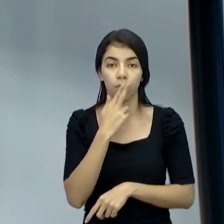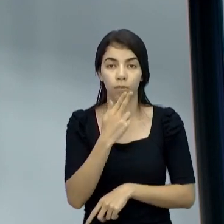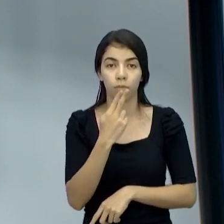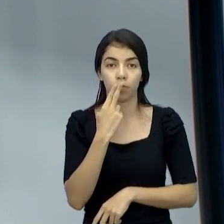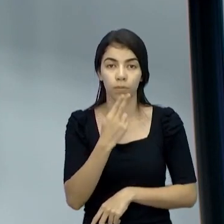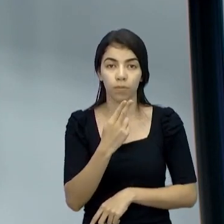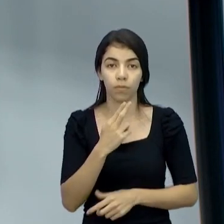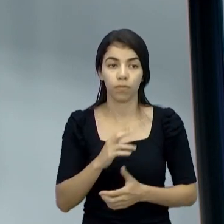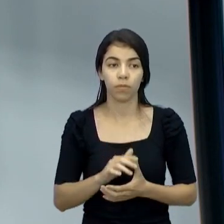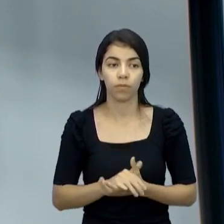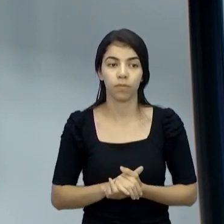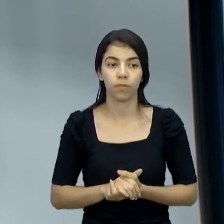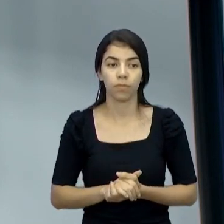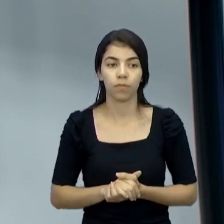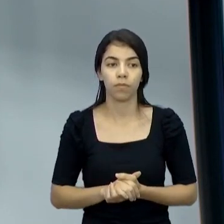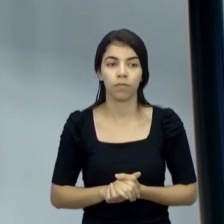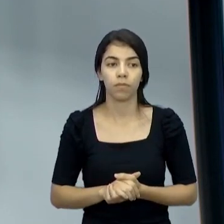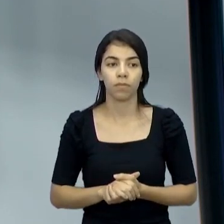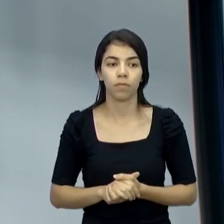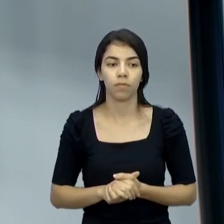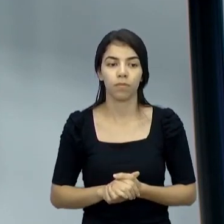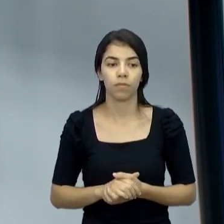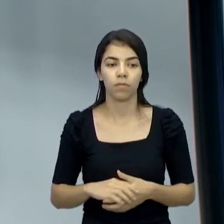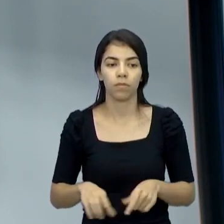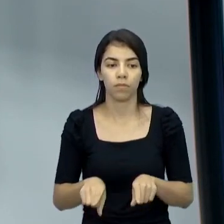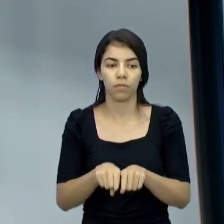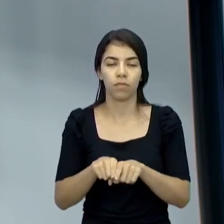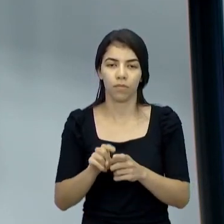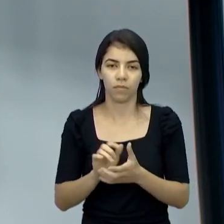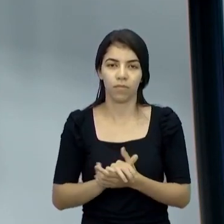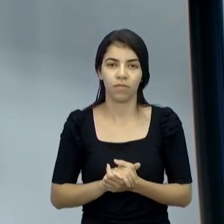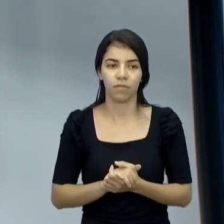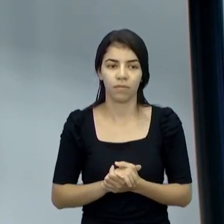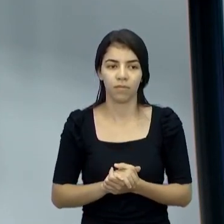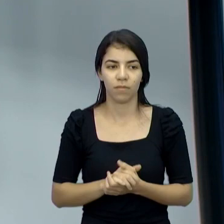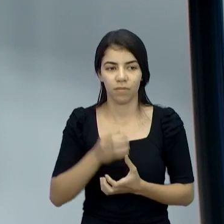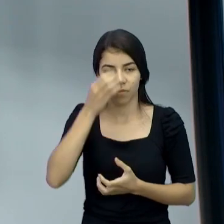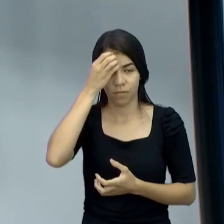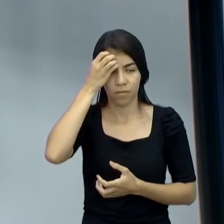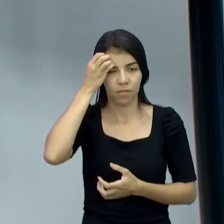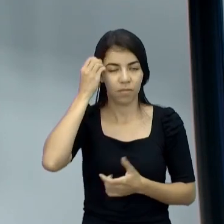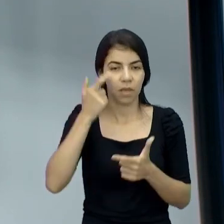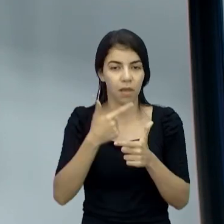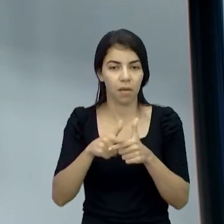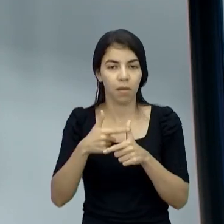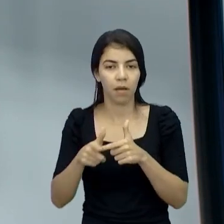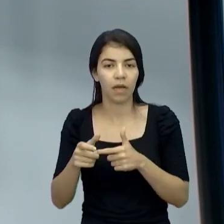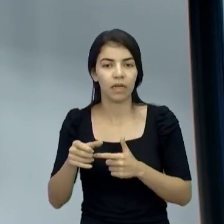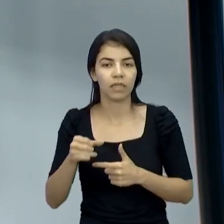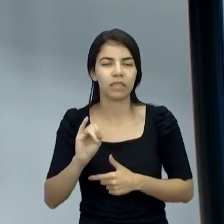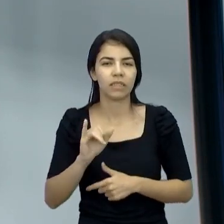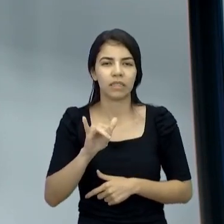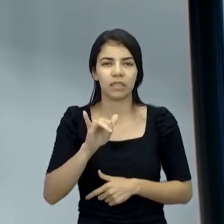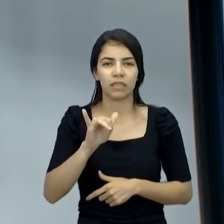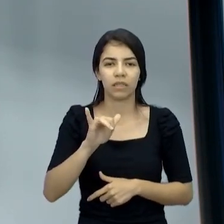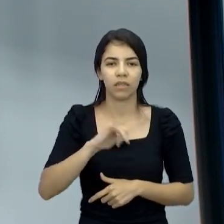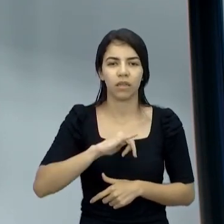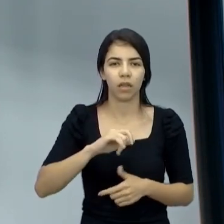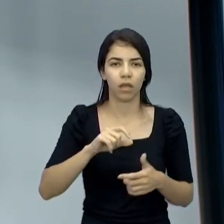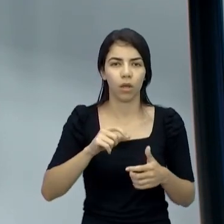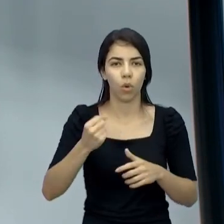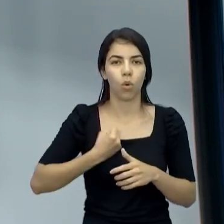tabaco, né? E aí já geram outros tantos problemas. Então, você percebe que problema é só o que tem, e os números